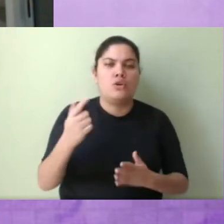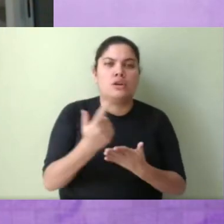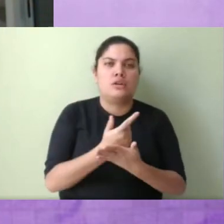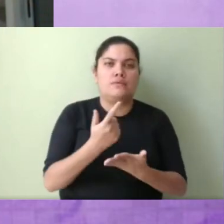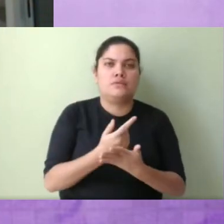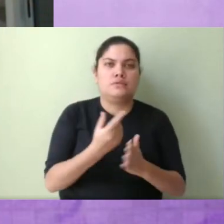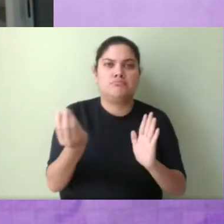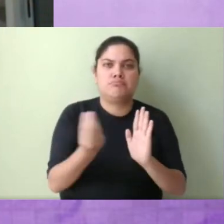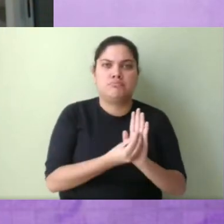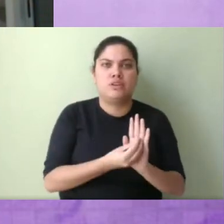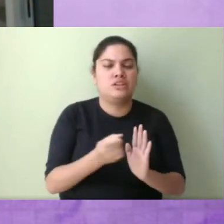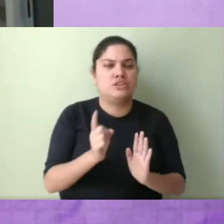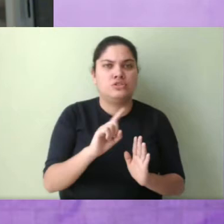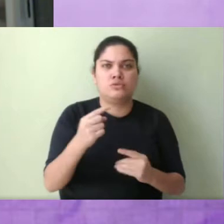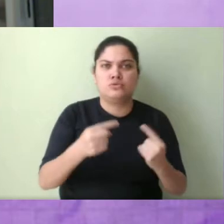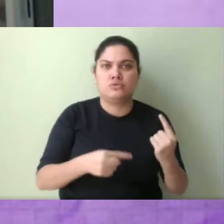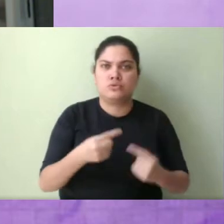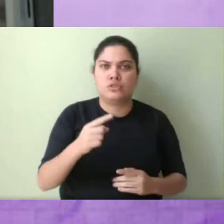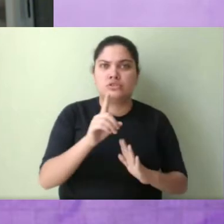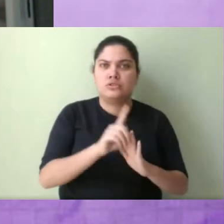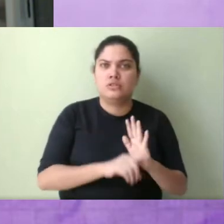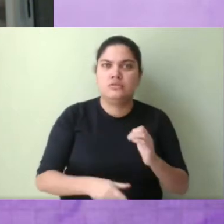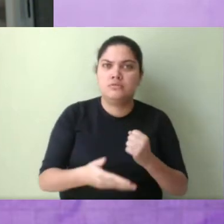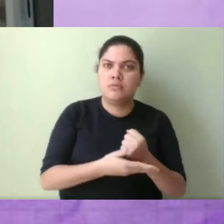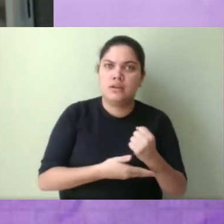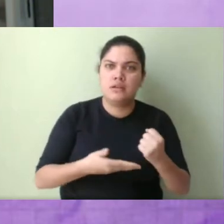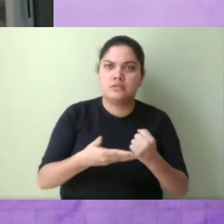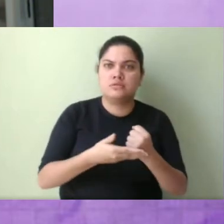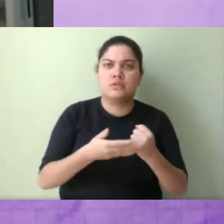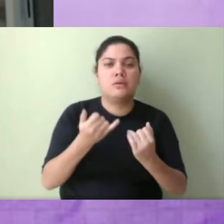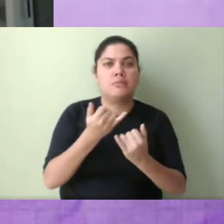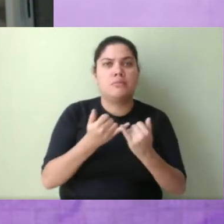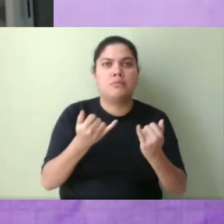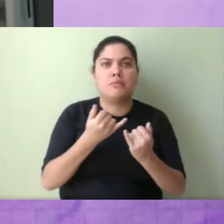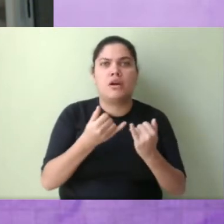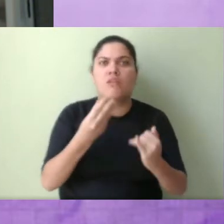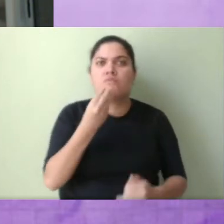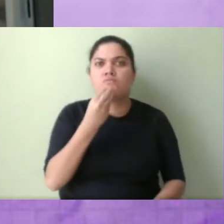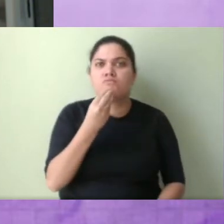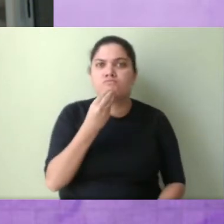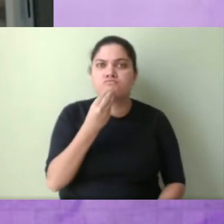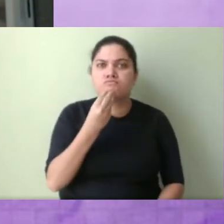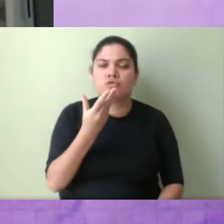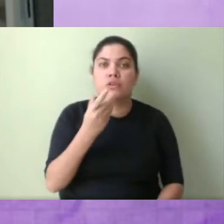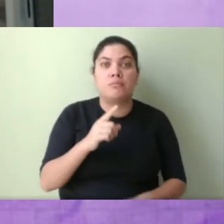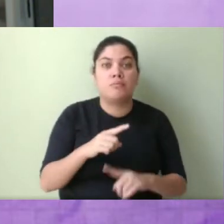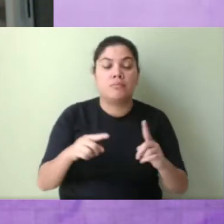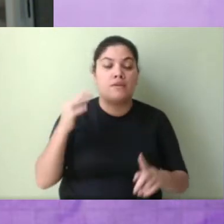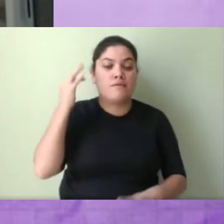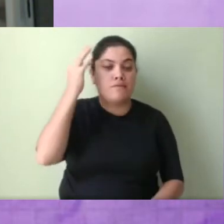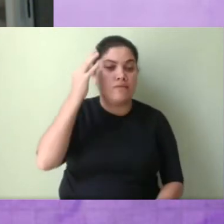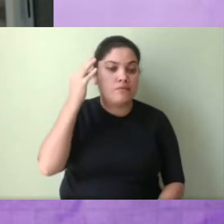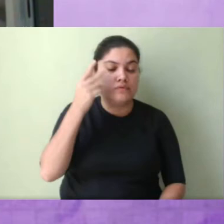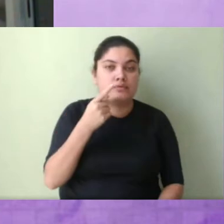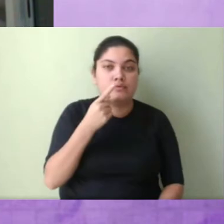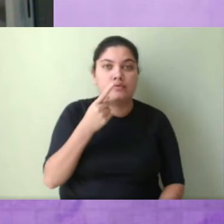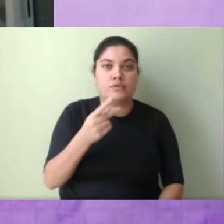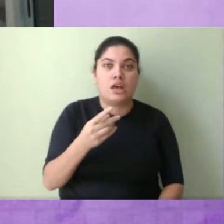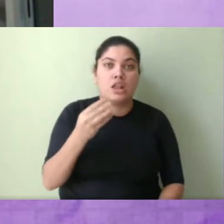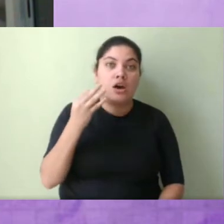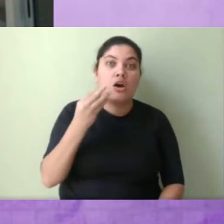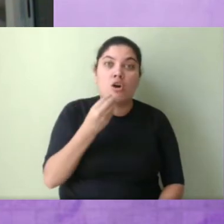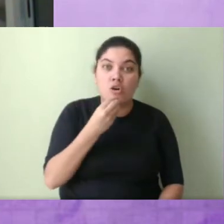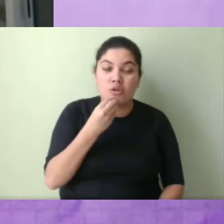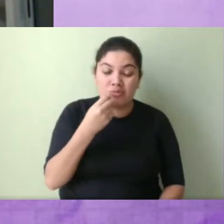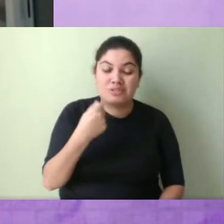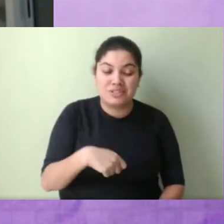auxiliar ou trazer de redes sociais, até como você disse, que é a questão assim da linguagem da